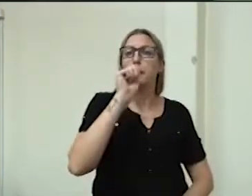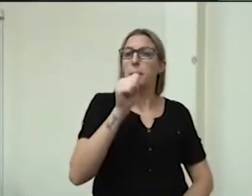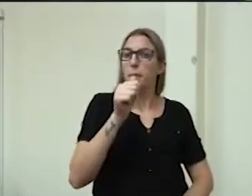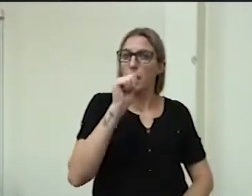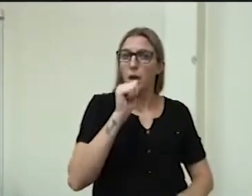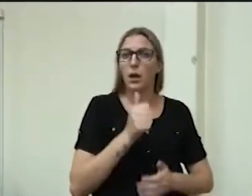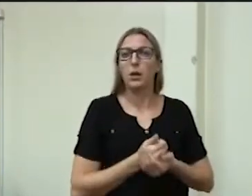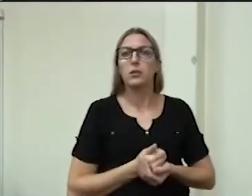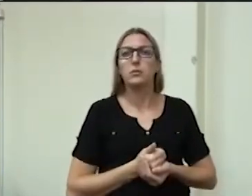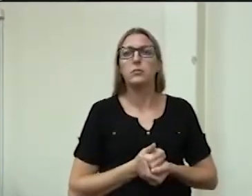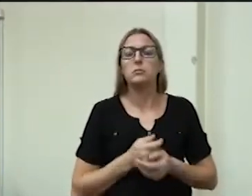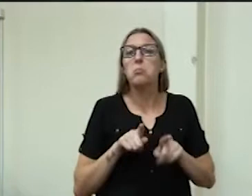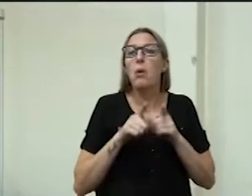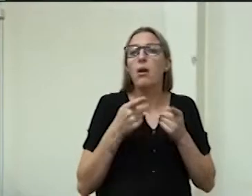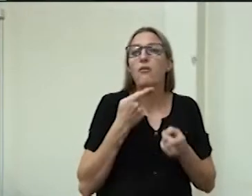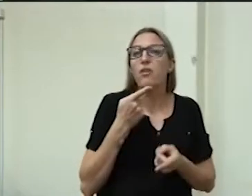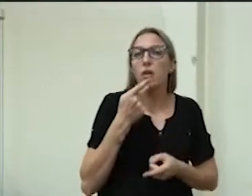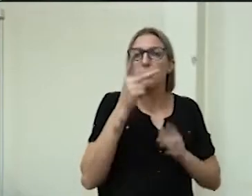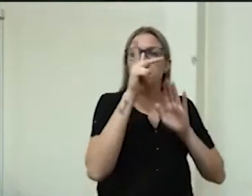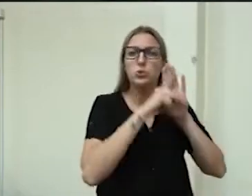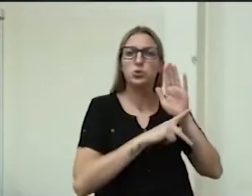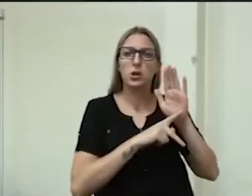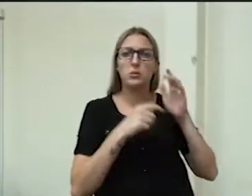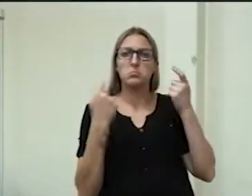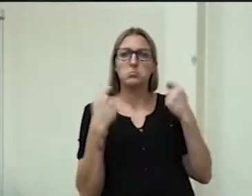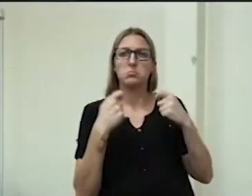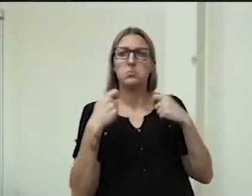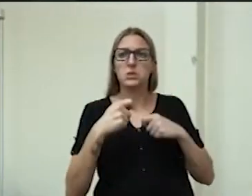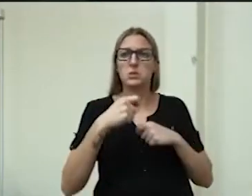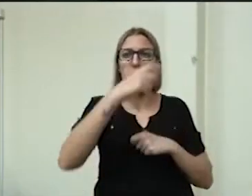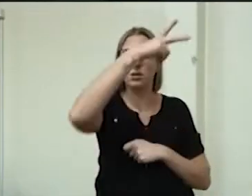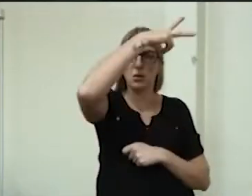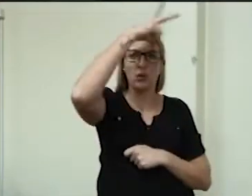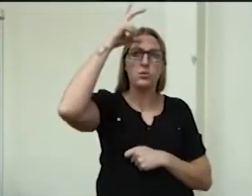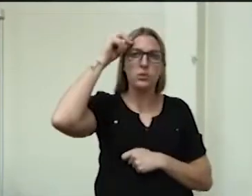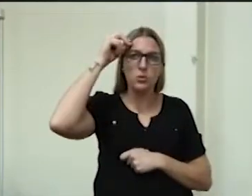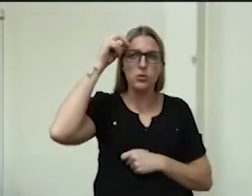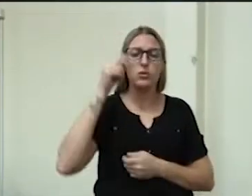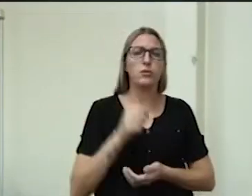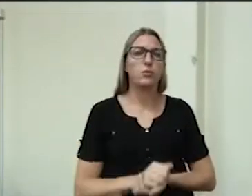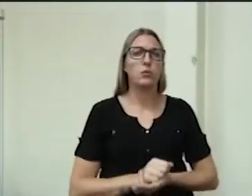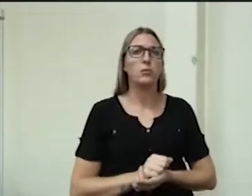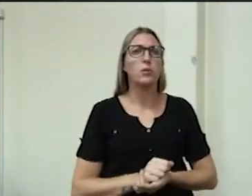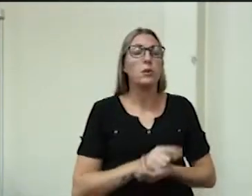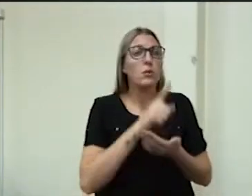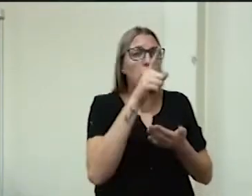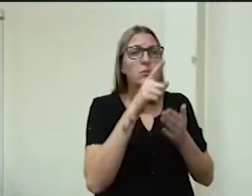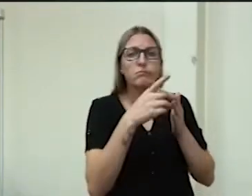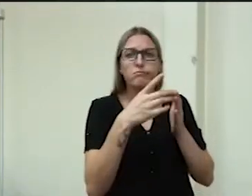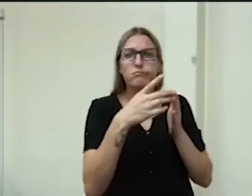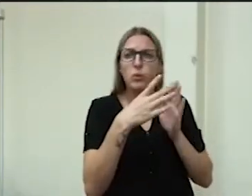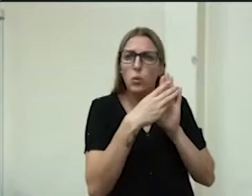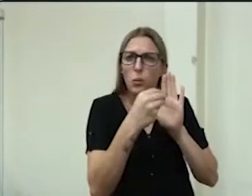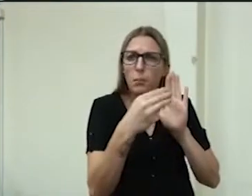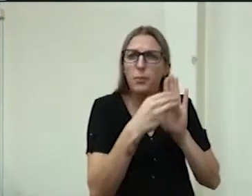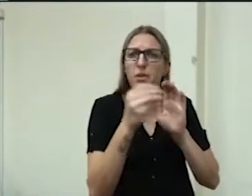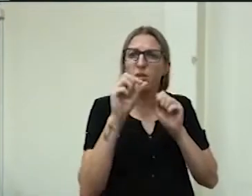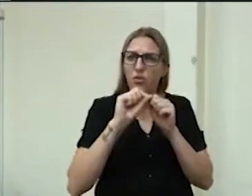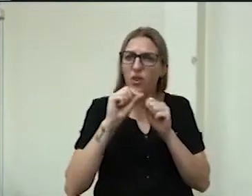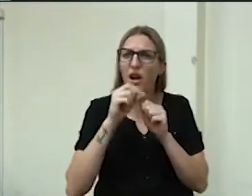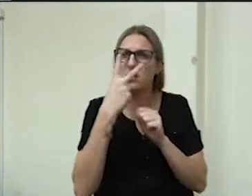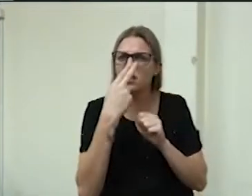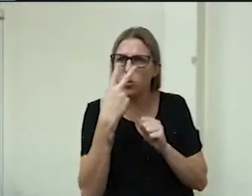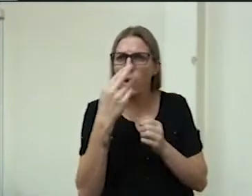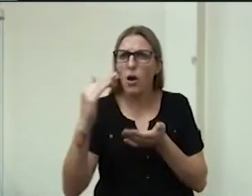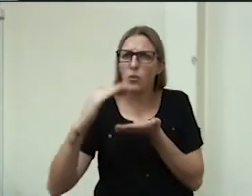que vir do executivo, copia esse do vereador e manda de lá, que pode, a gente pode até acatar o veto e faz um semelhante,